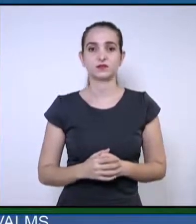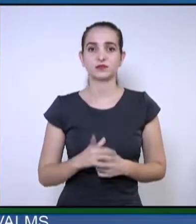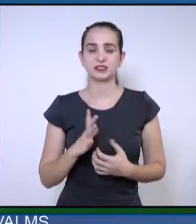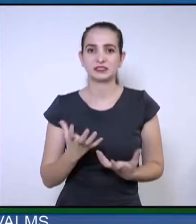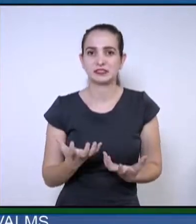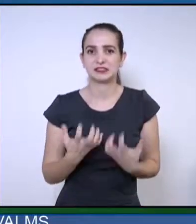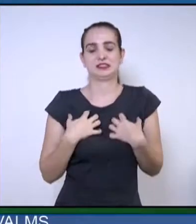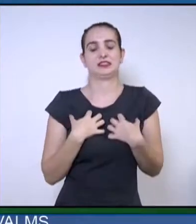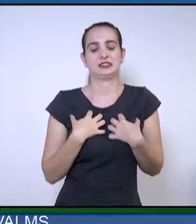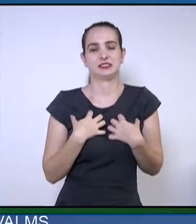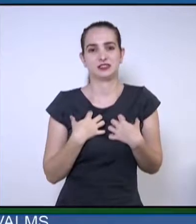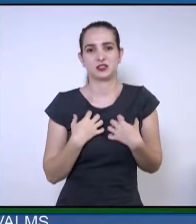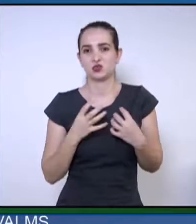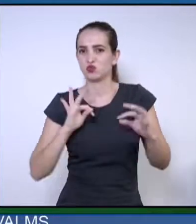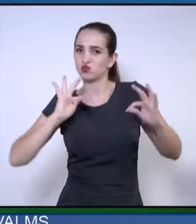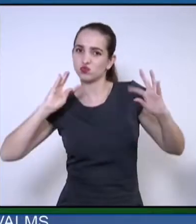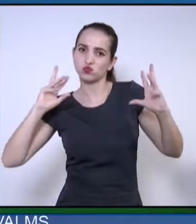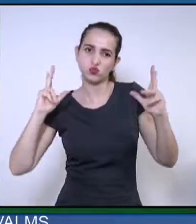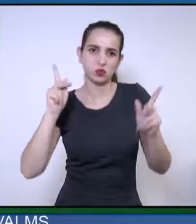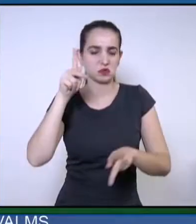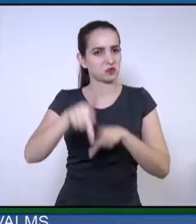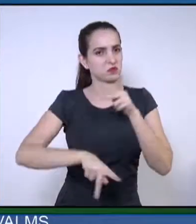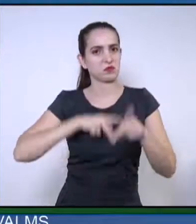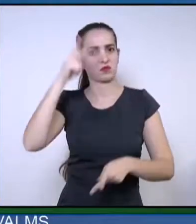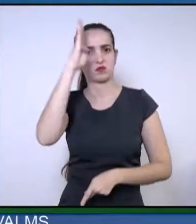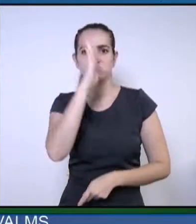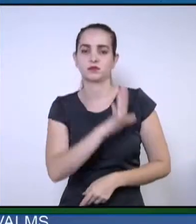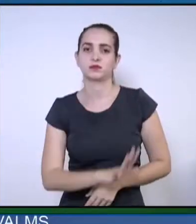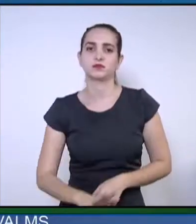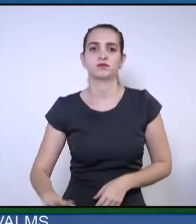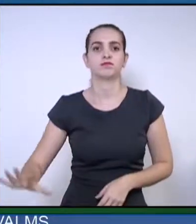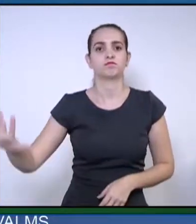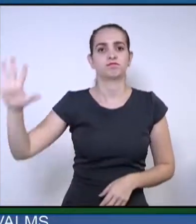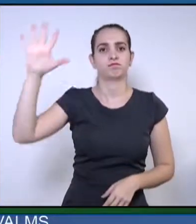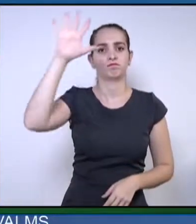choca toda a população brasileira. Toda.